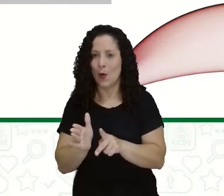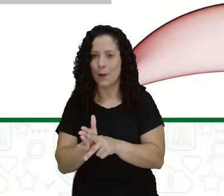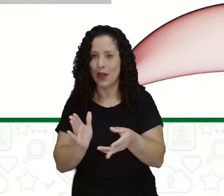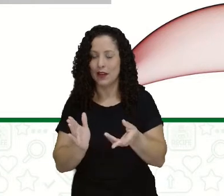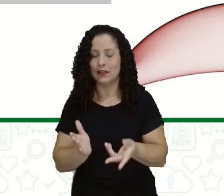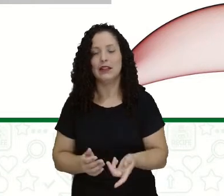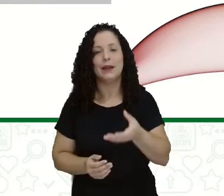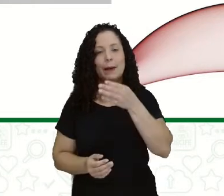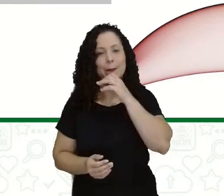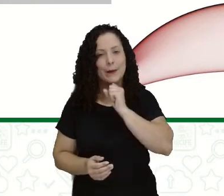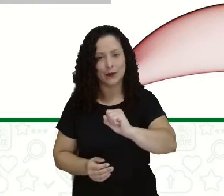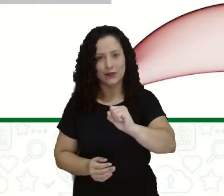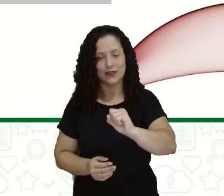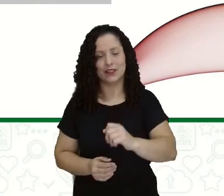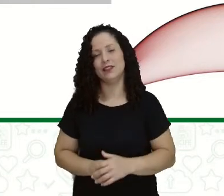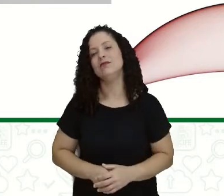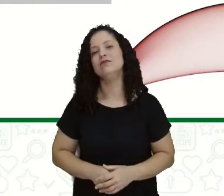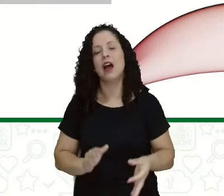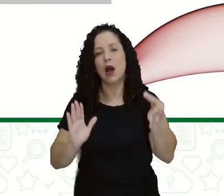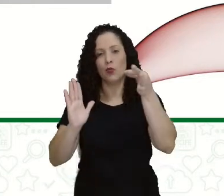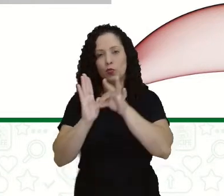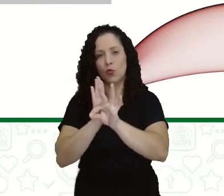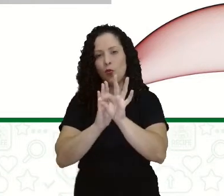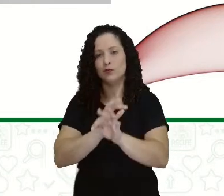autores, Mary Abramovich,